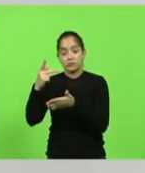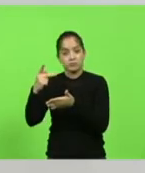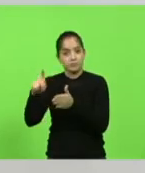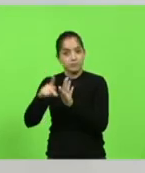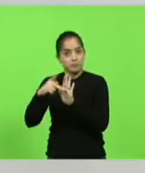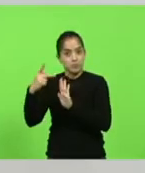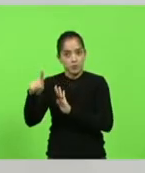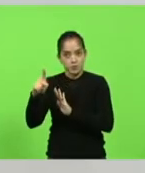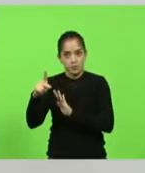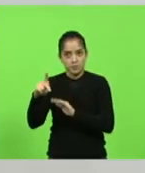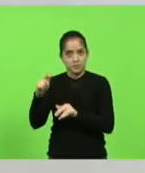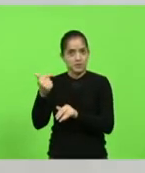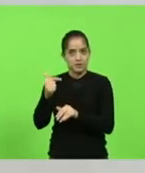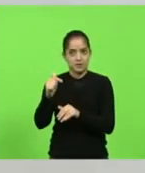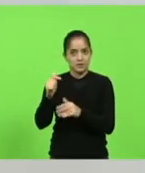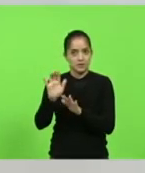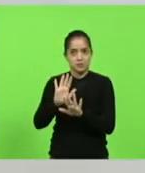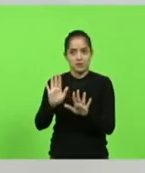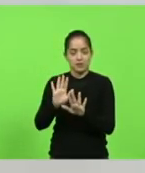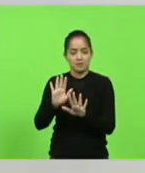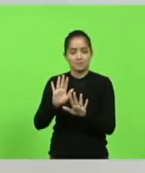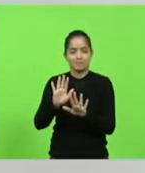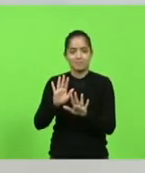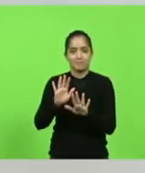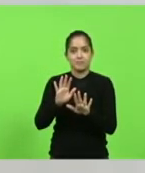deputado Vonnei Weber, nunca dá certo.